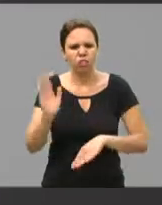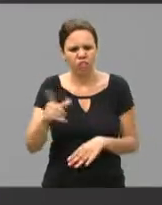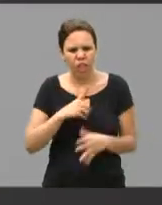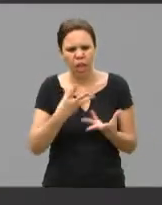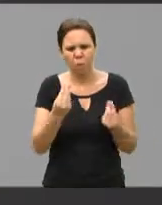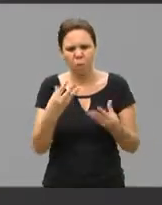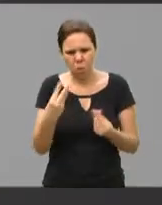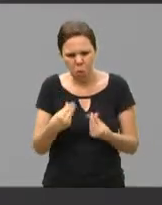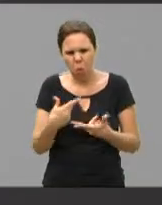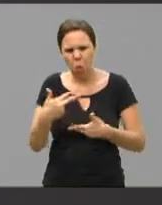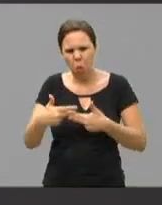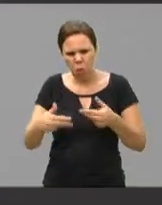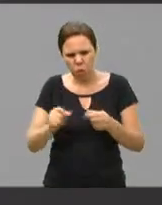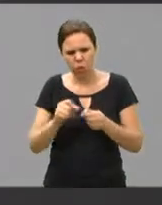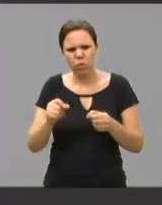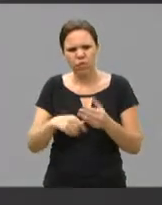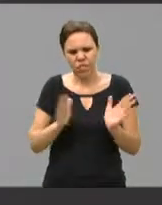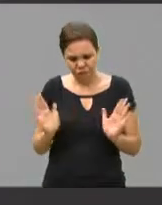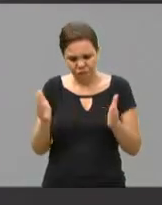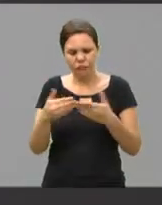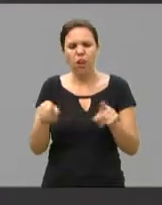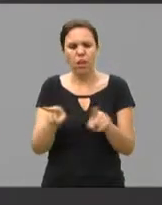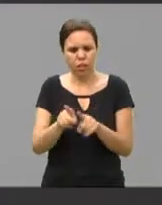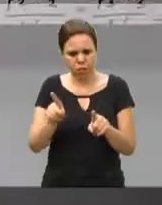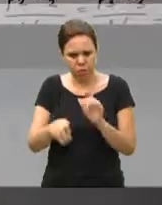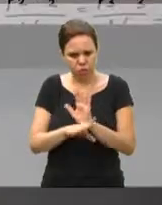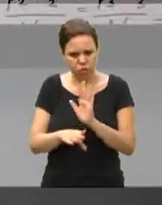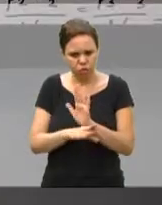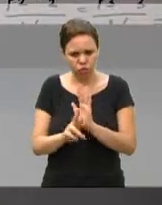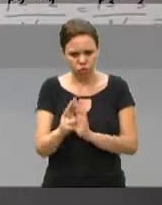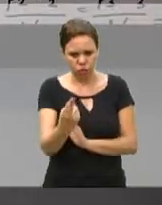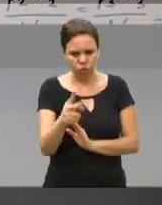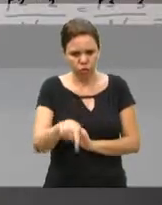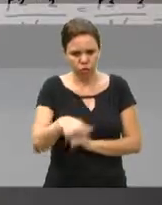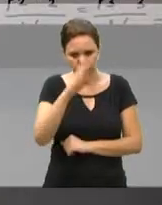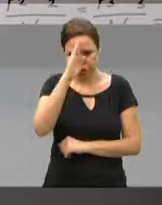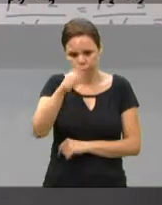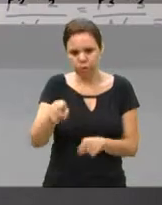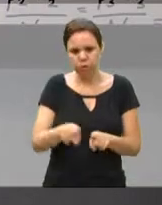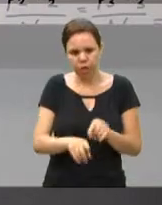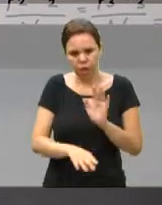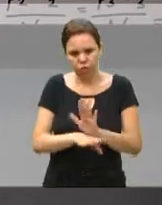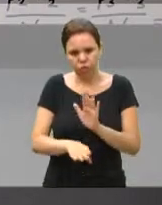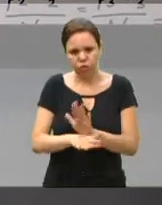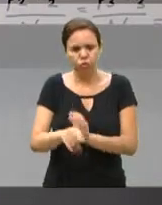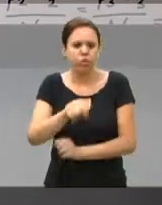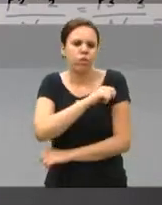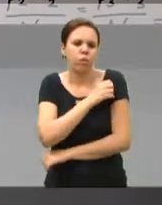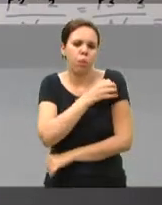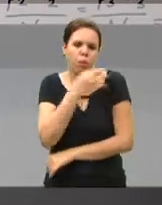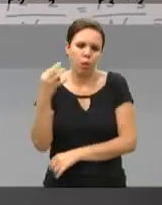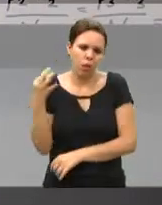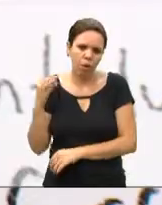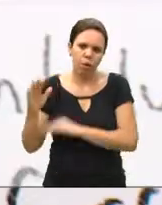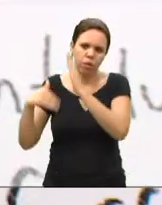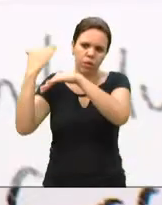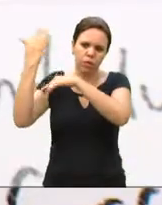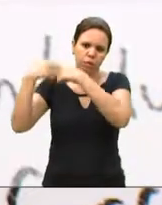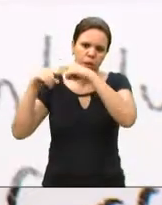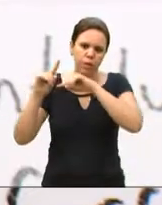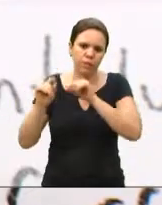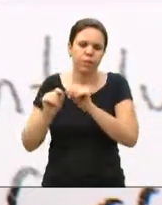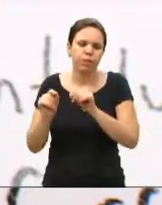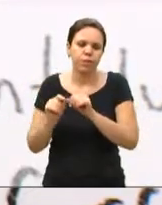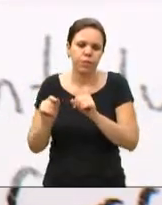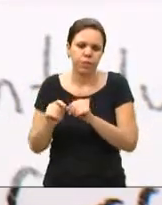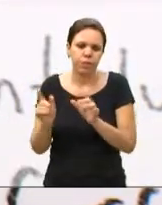atividades, então ela tem que focar também, né, no resultado, porque para a escola também é bom que o aluno tenha um bom desempenho, né? Com certeza, porque a gente, né,